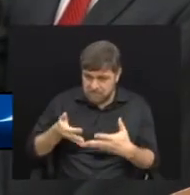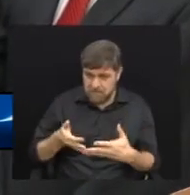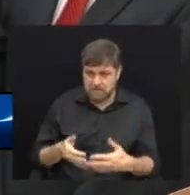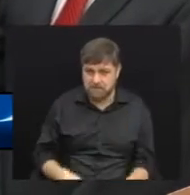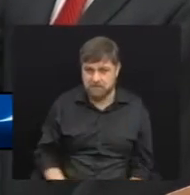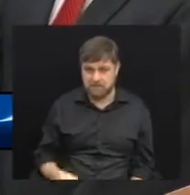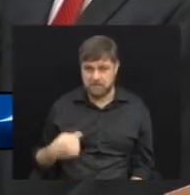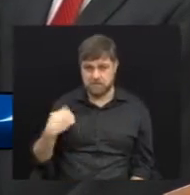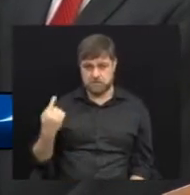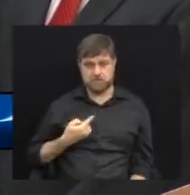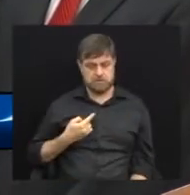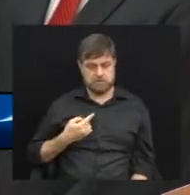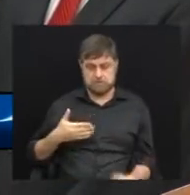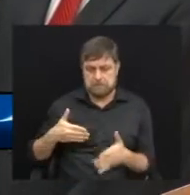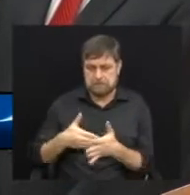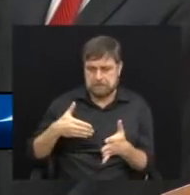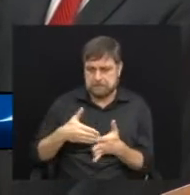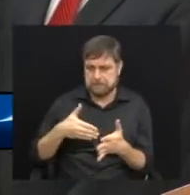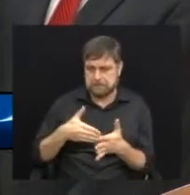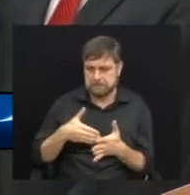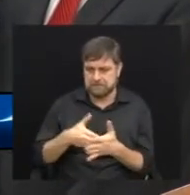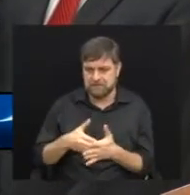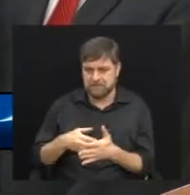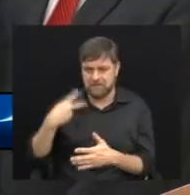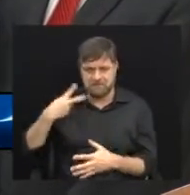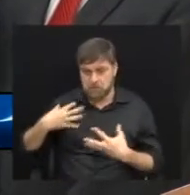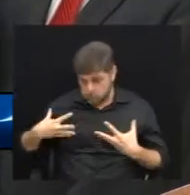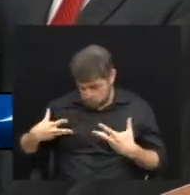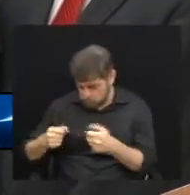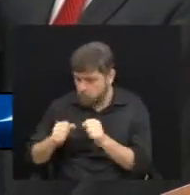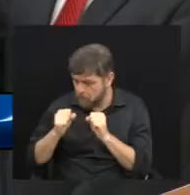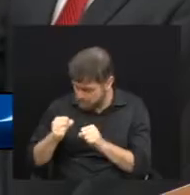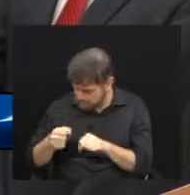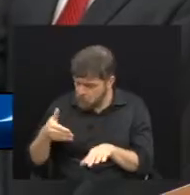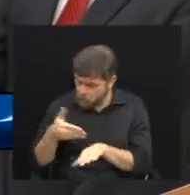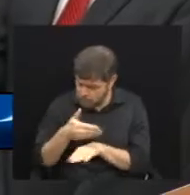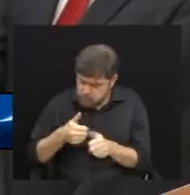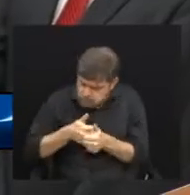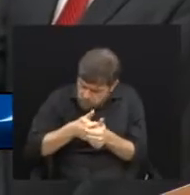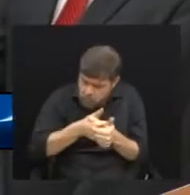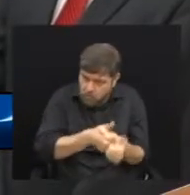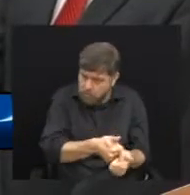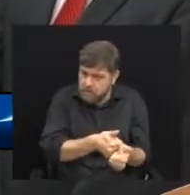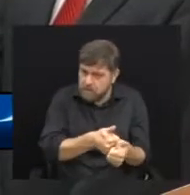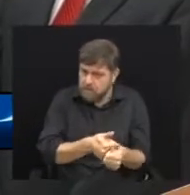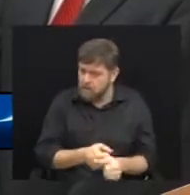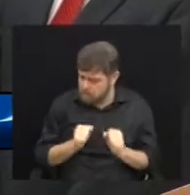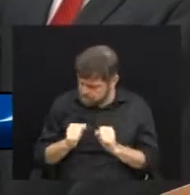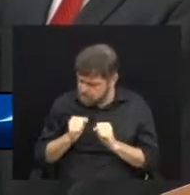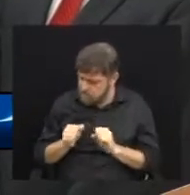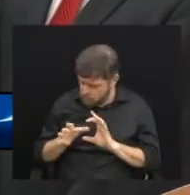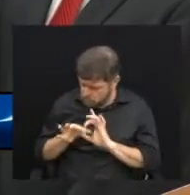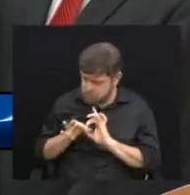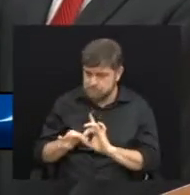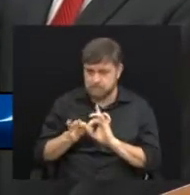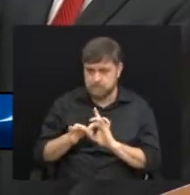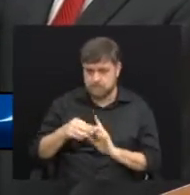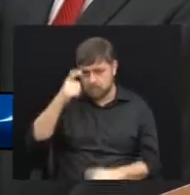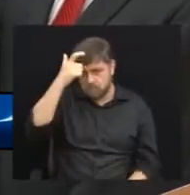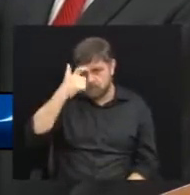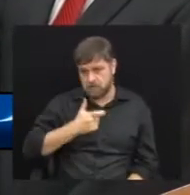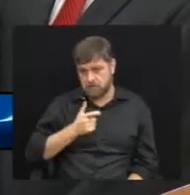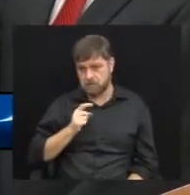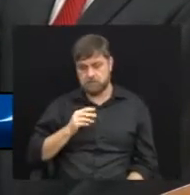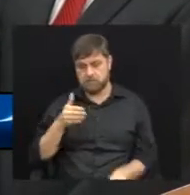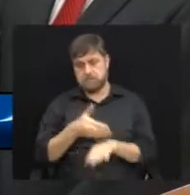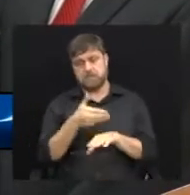aqui não existe restrição de nenhum vereador que queira acompanhar essa comissão de representação. Eu, por exemplo, não estou na